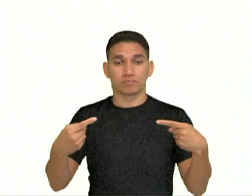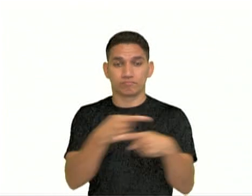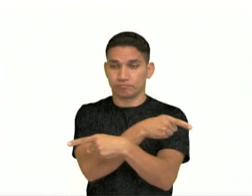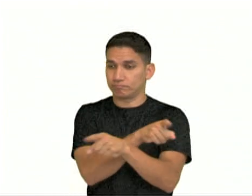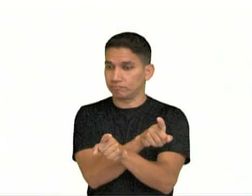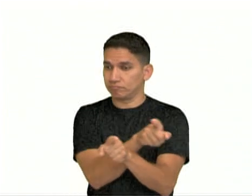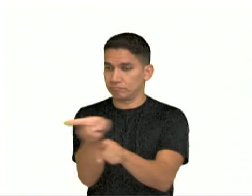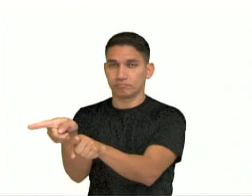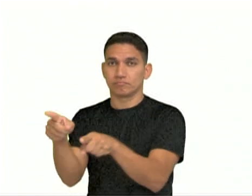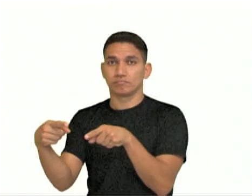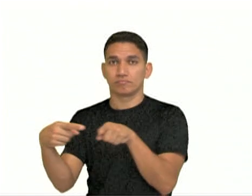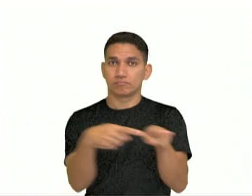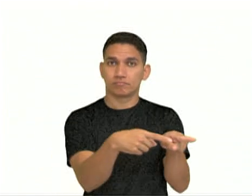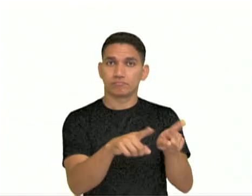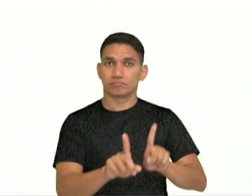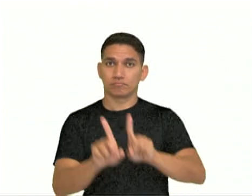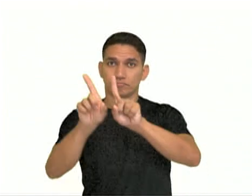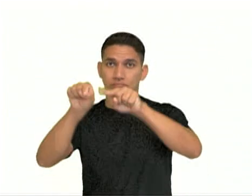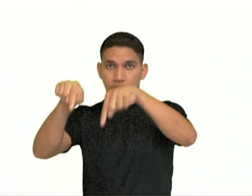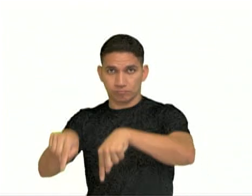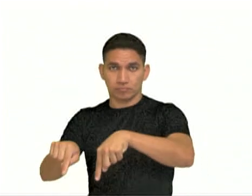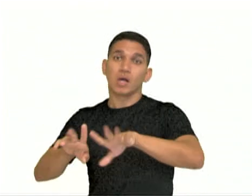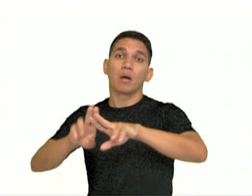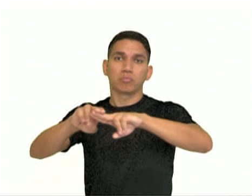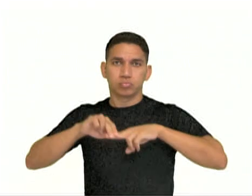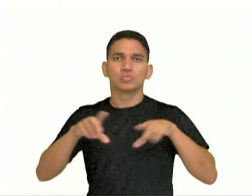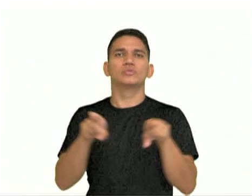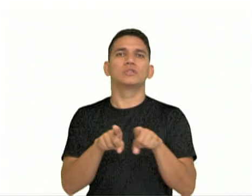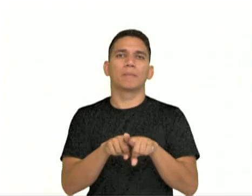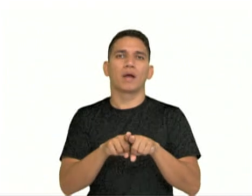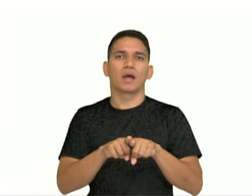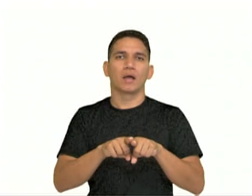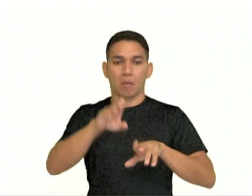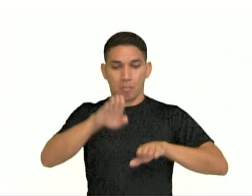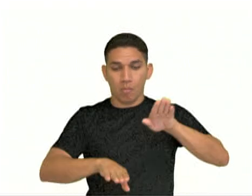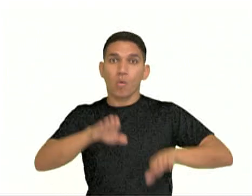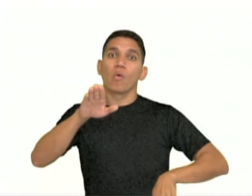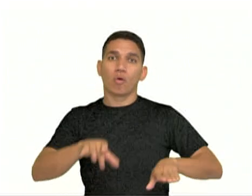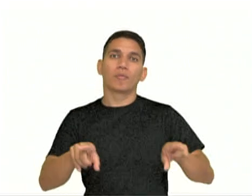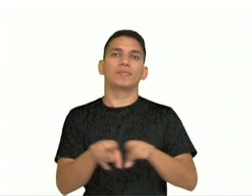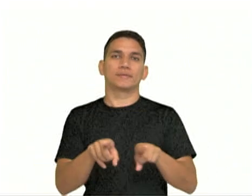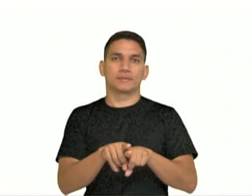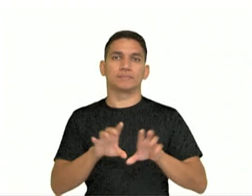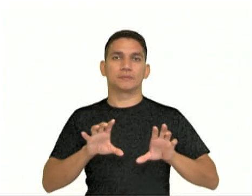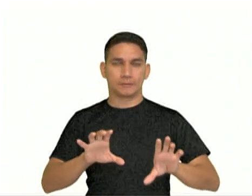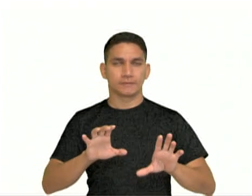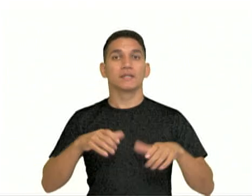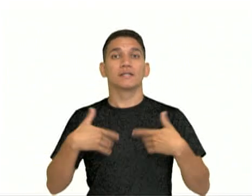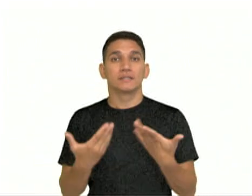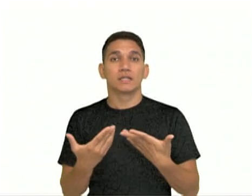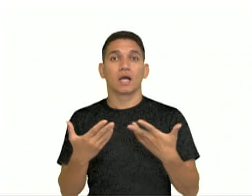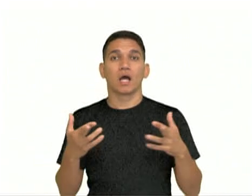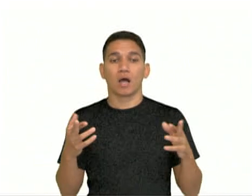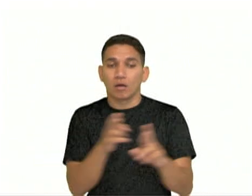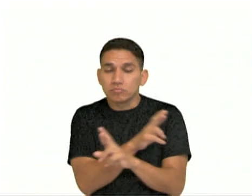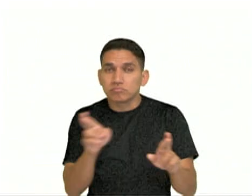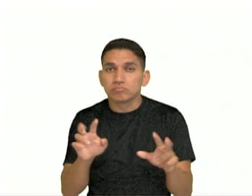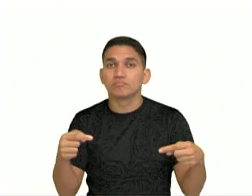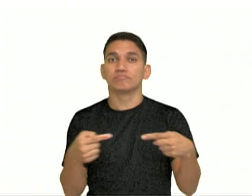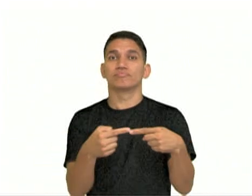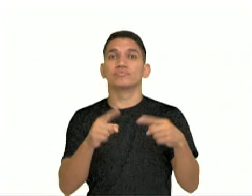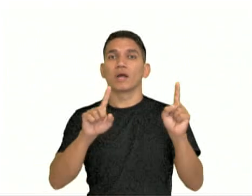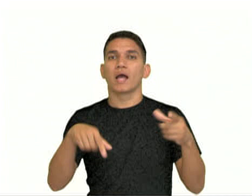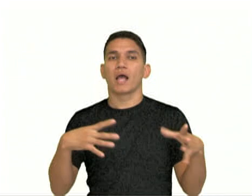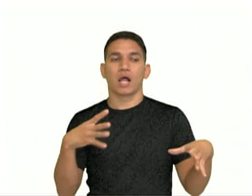sentido. E, consequentemente, a quantidade de movimento também ela é. Ou seja, na verdade, nós realizamos, como eu disse, uma grandeza,